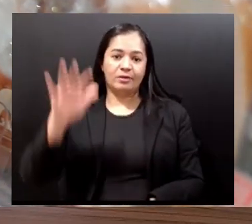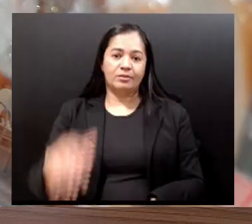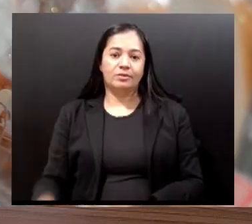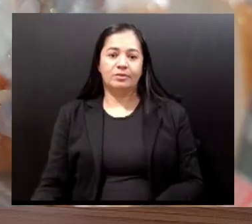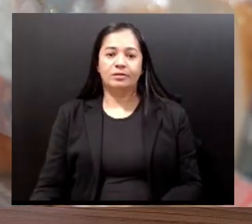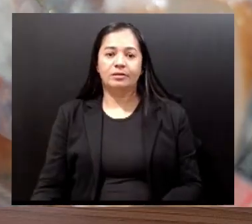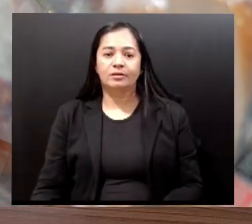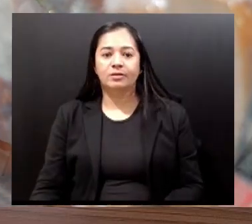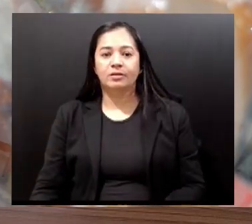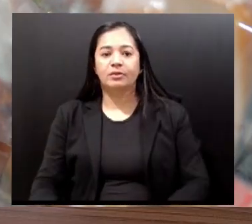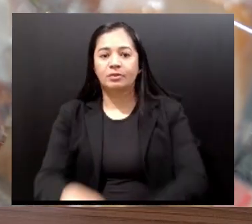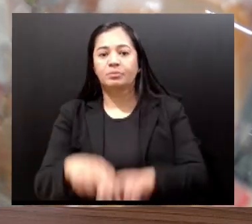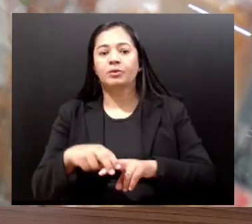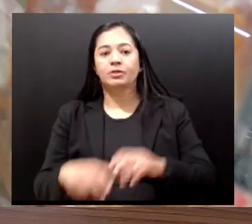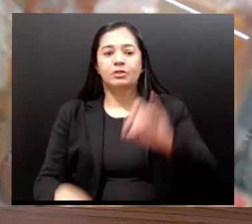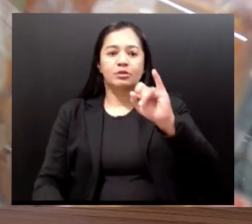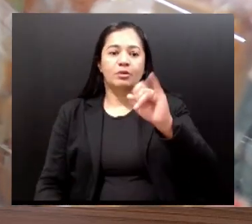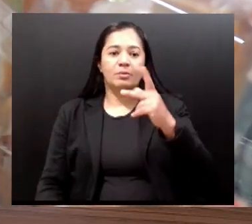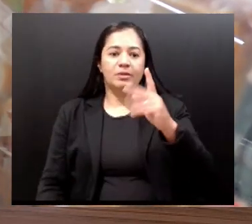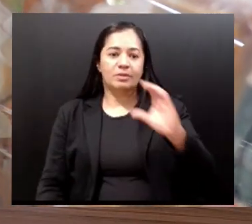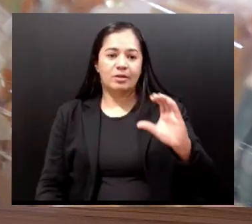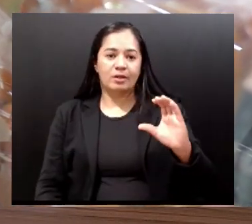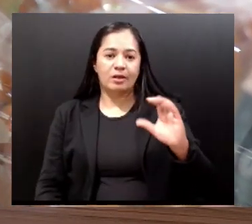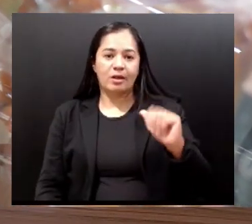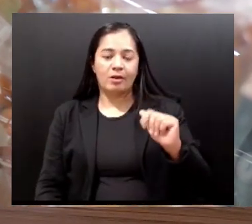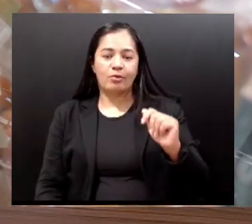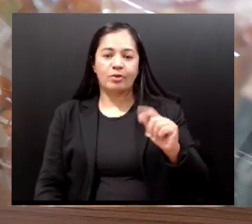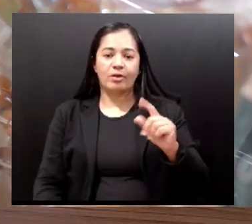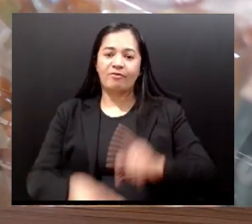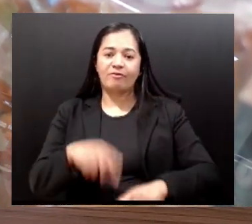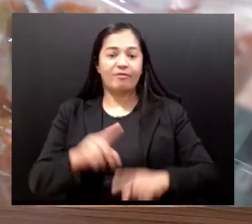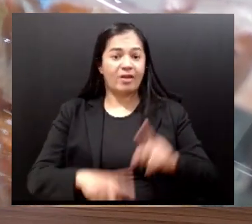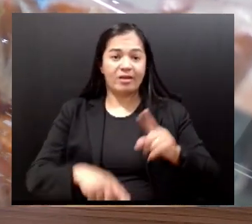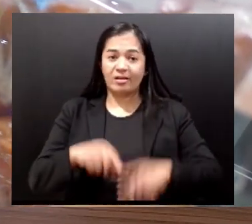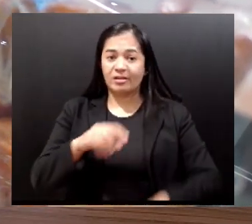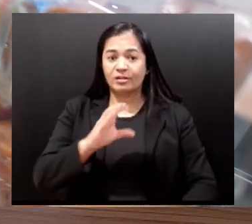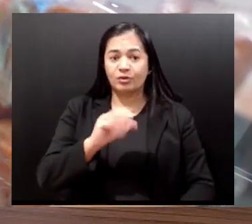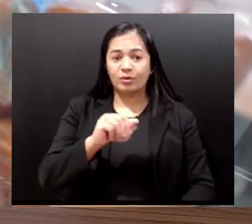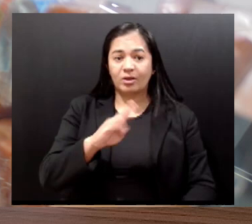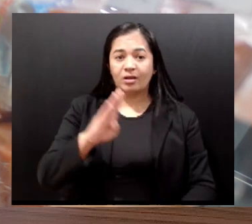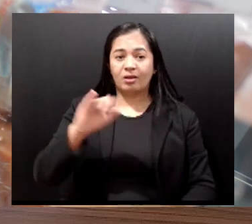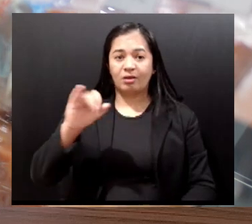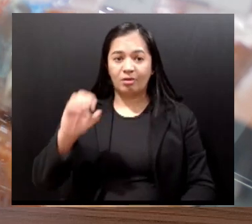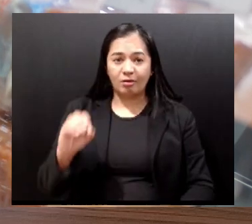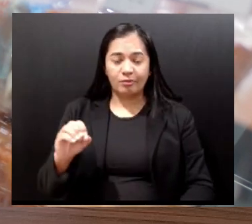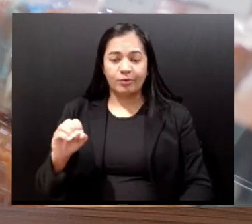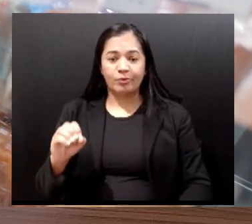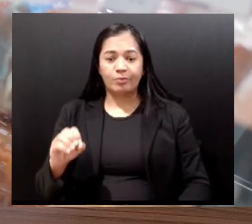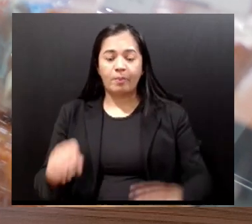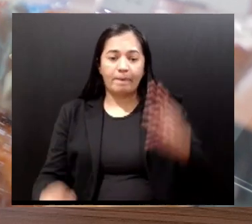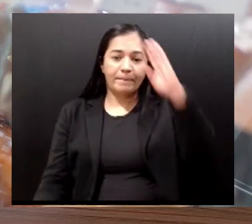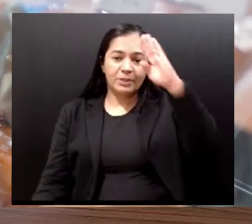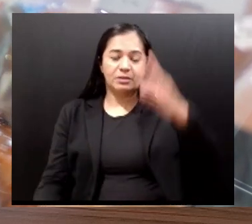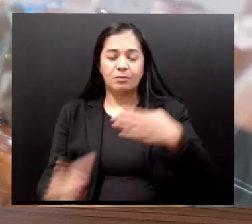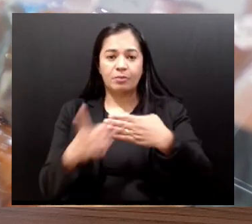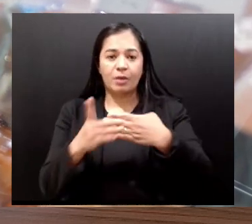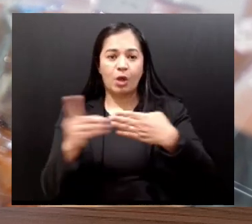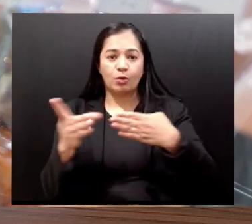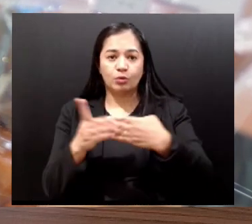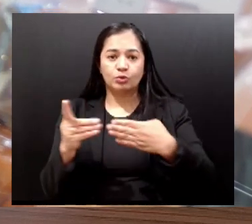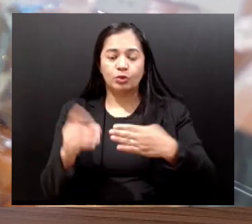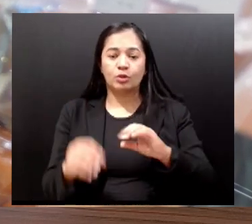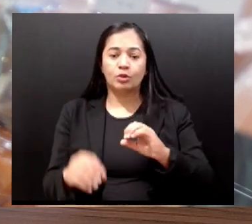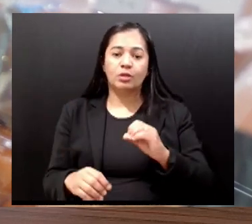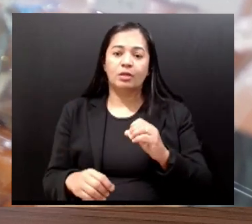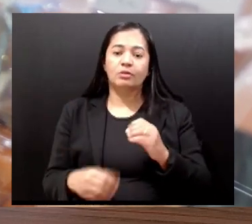ou cair é variação do câmbio. Sempre quando eu estou falando para quem está nos assistindo, é relação principalmente ao dólar. Oferta e demanda. Então,